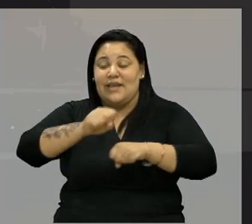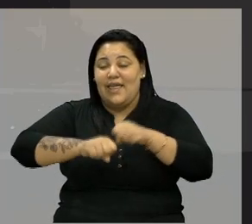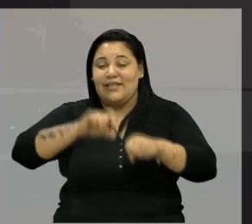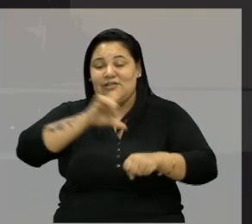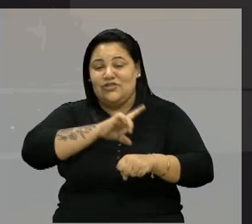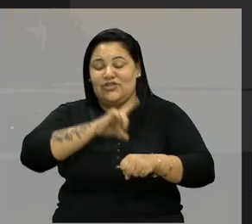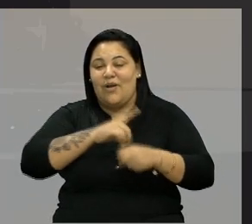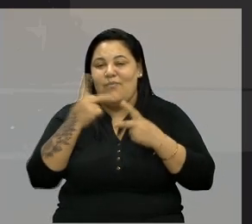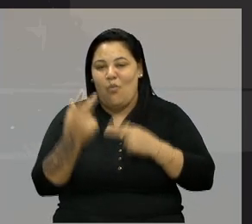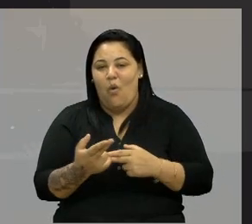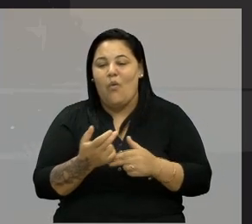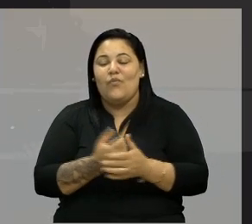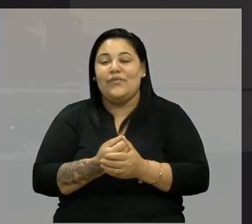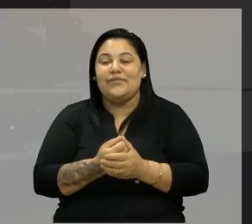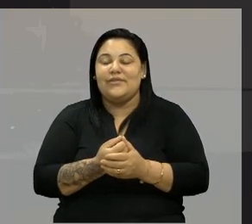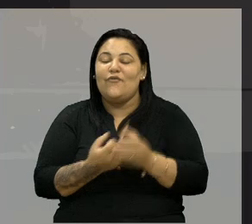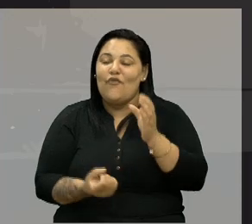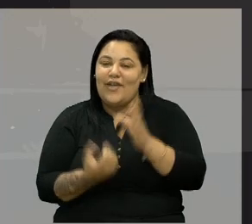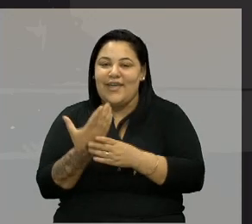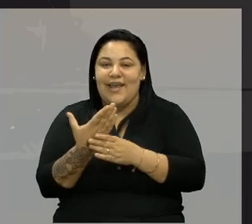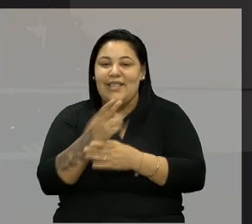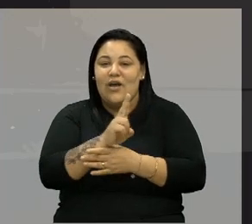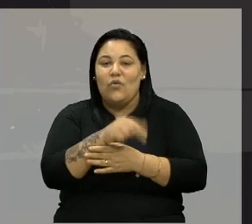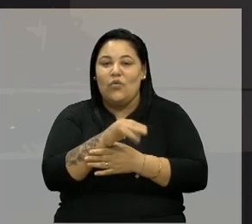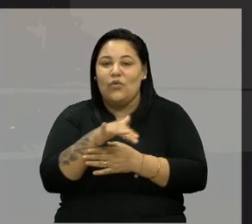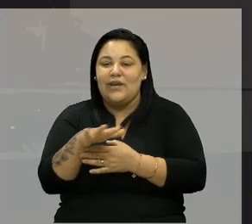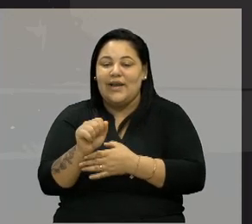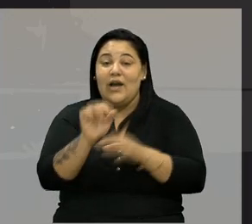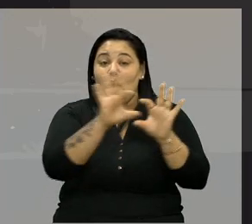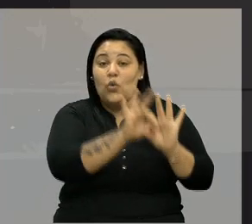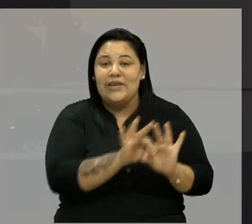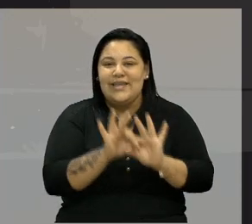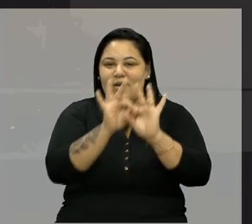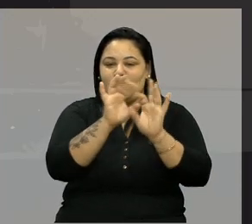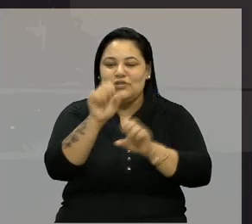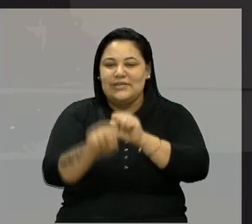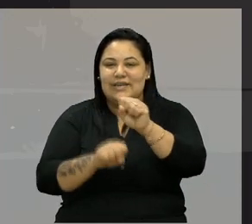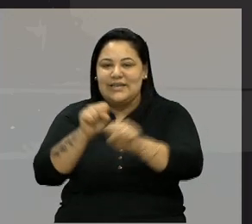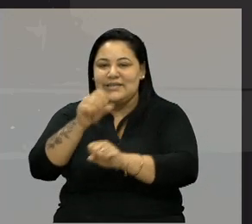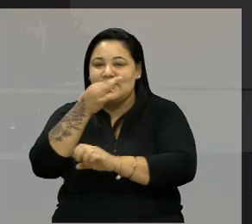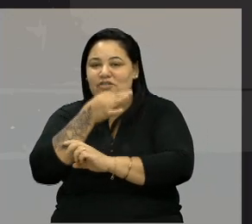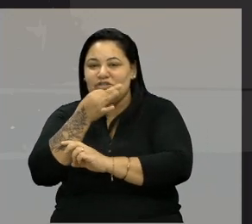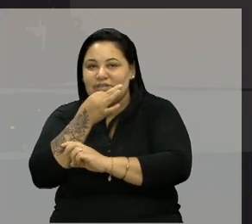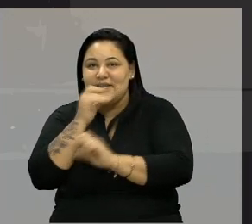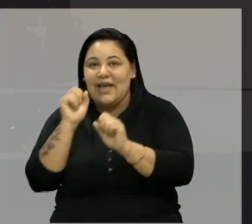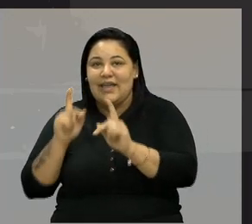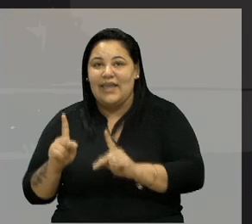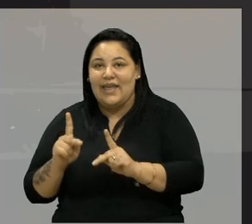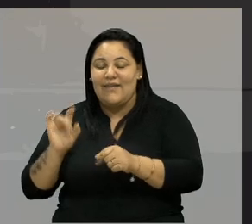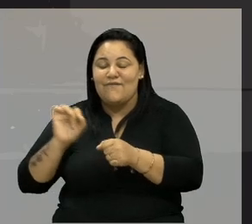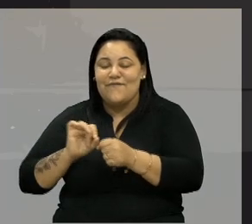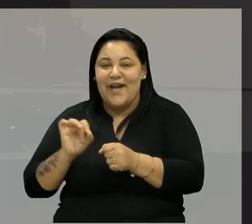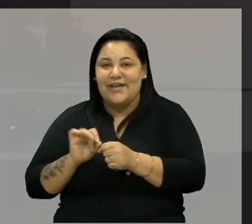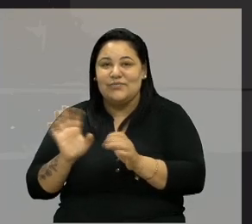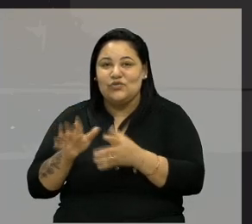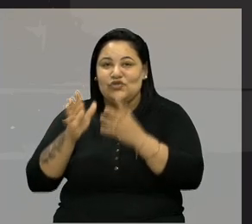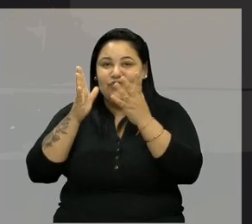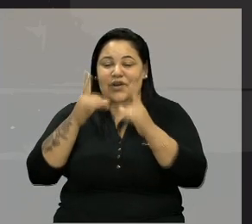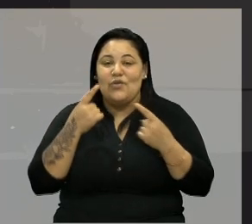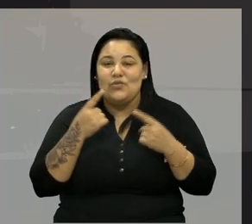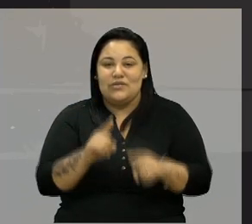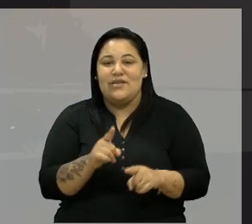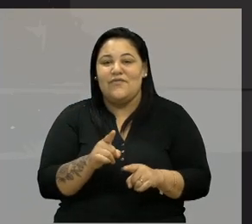comum e então se formou a única União de ciclistas caxienses que é Quem promove este desafio